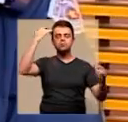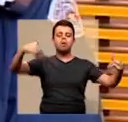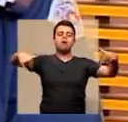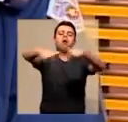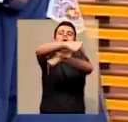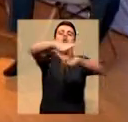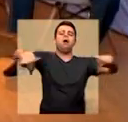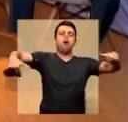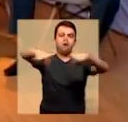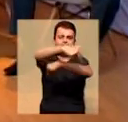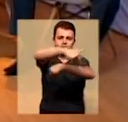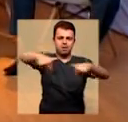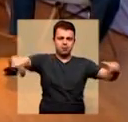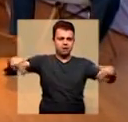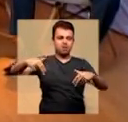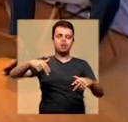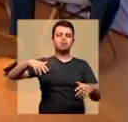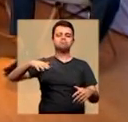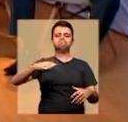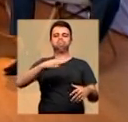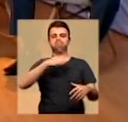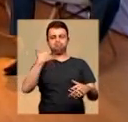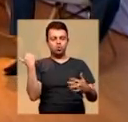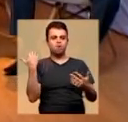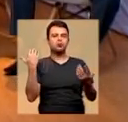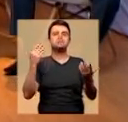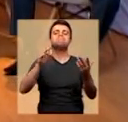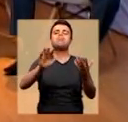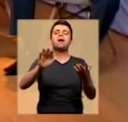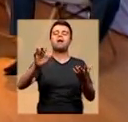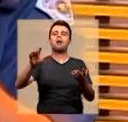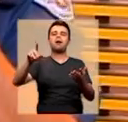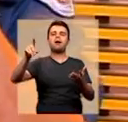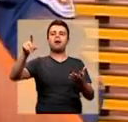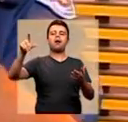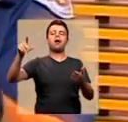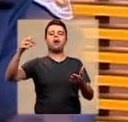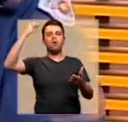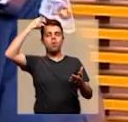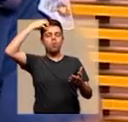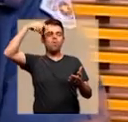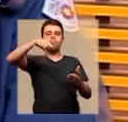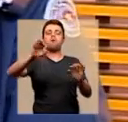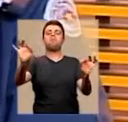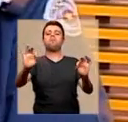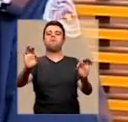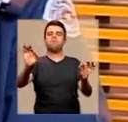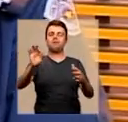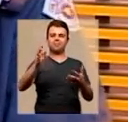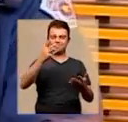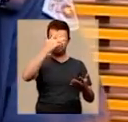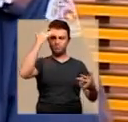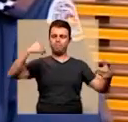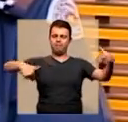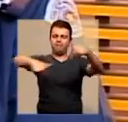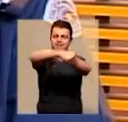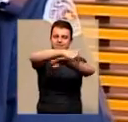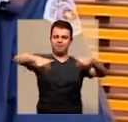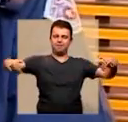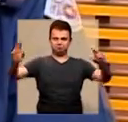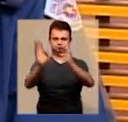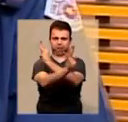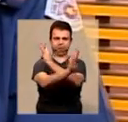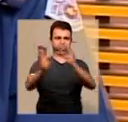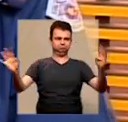infratores que não são penalizados. E justamente o pedestre, né? Embora dependa de regulamentação e tal, é interessante, né? Alguns comentários que ele